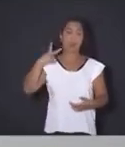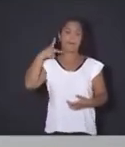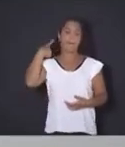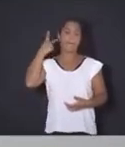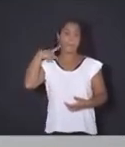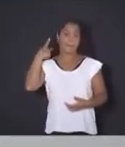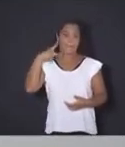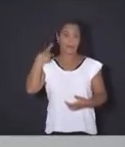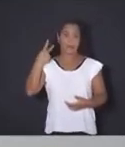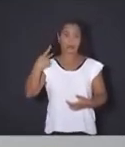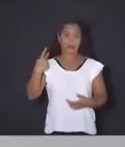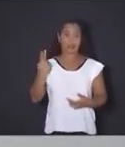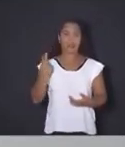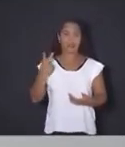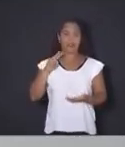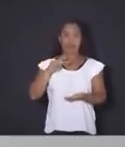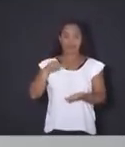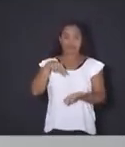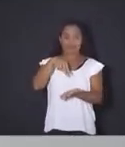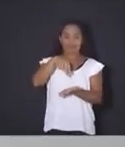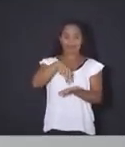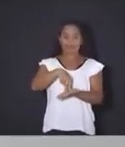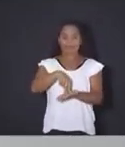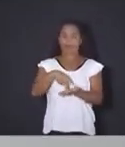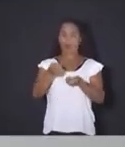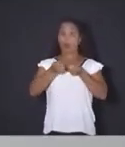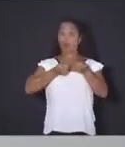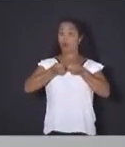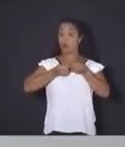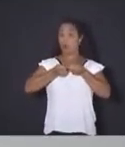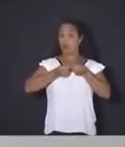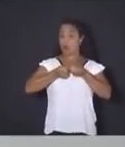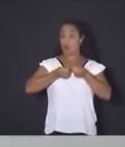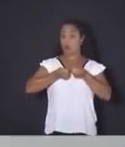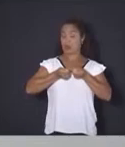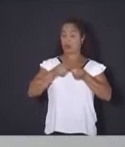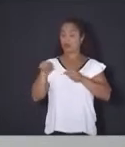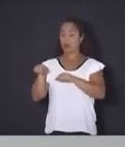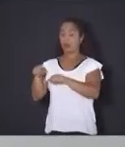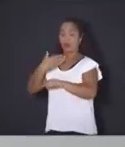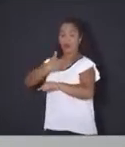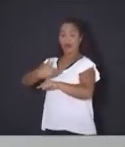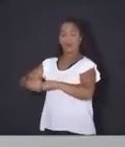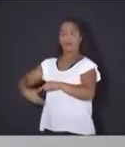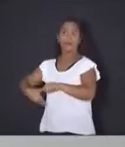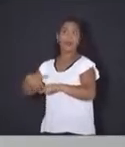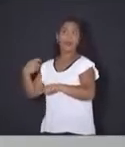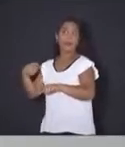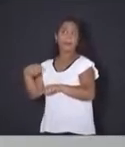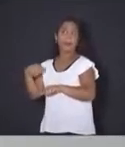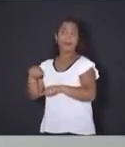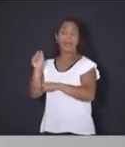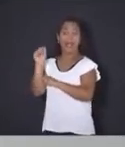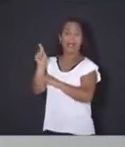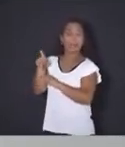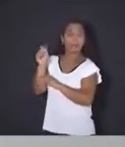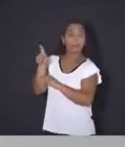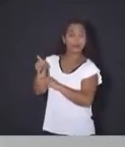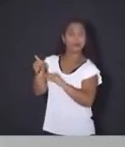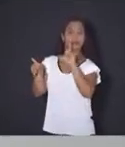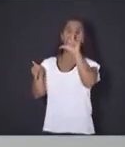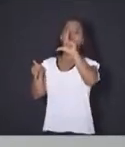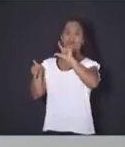austeridade o governo deveria reduzir as aposentadorias o governo deveria reduzir